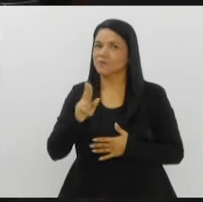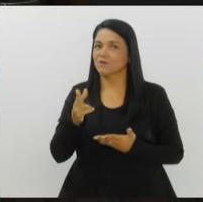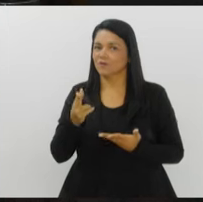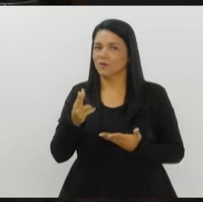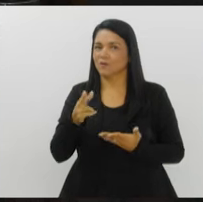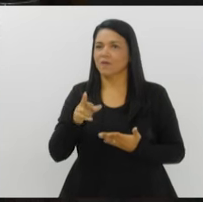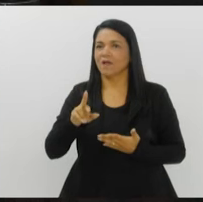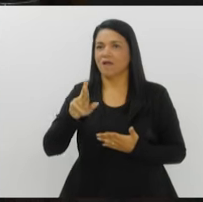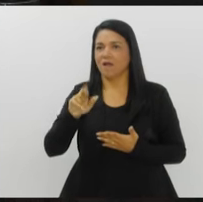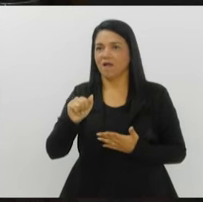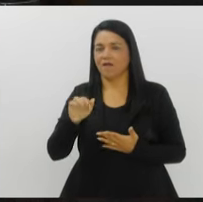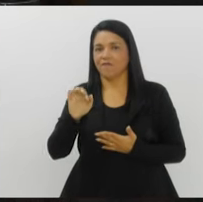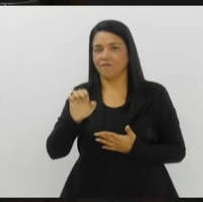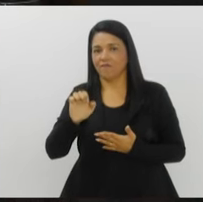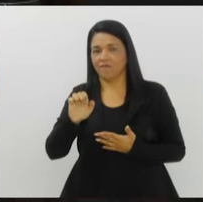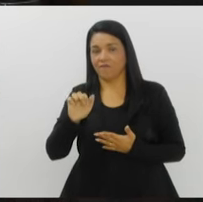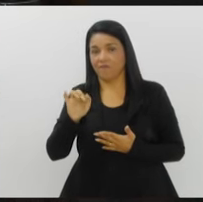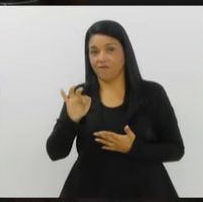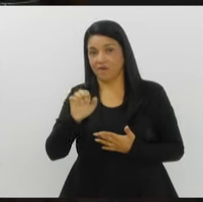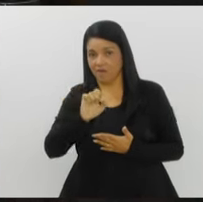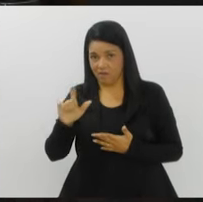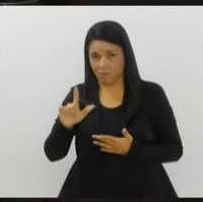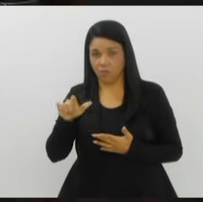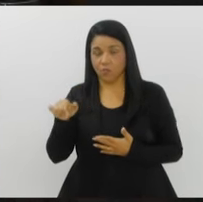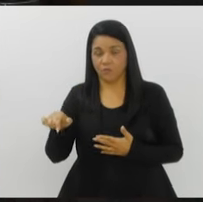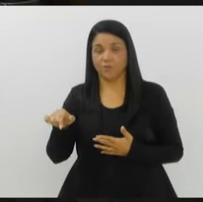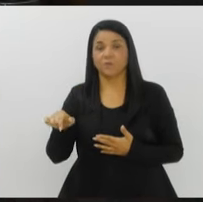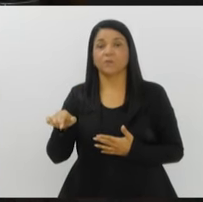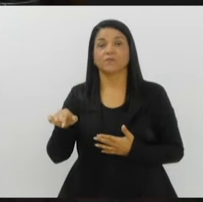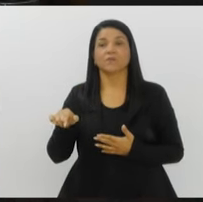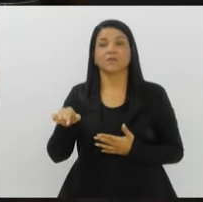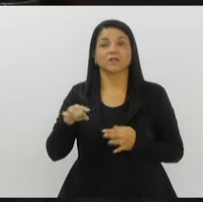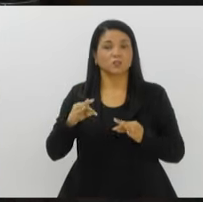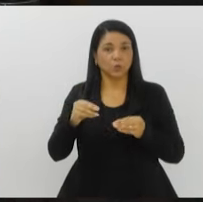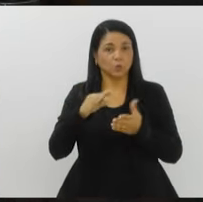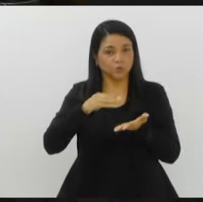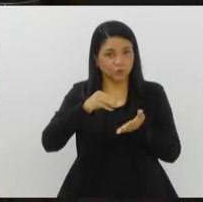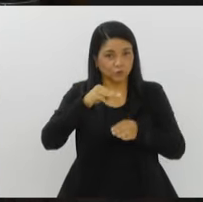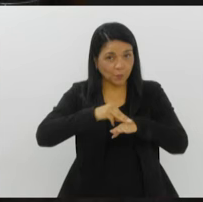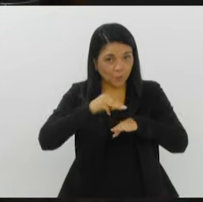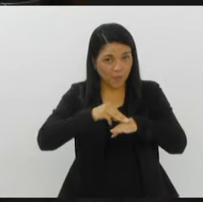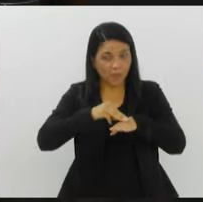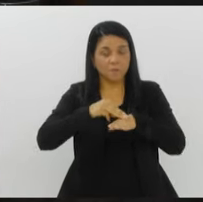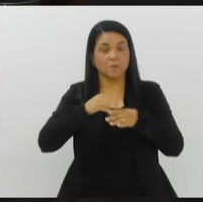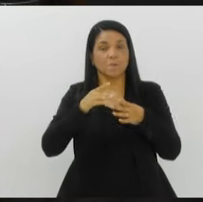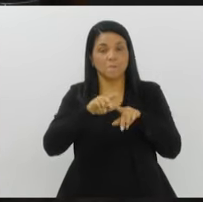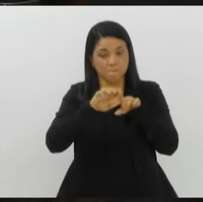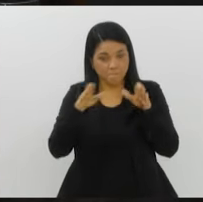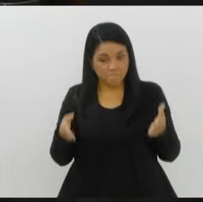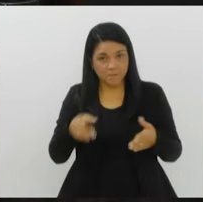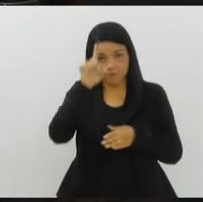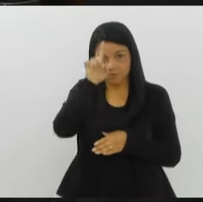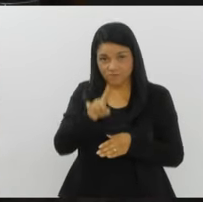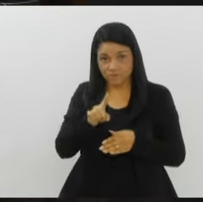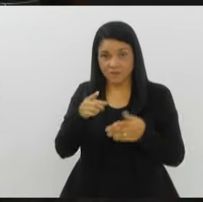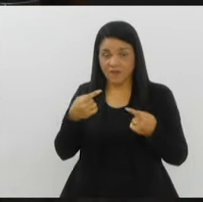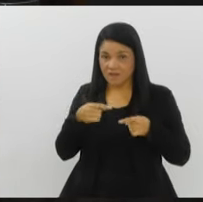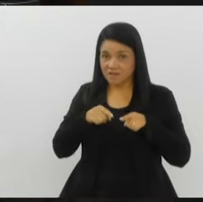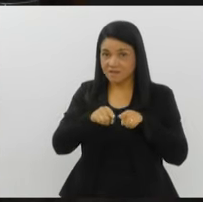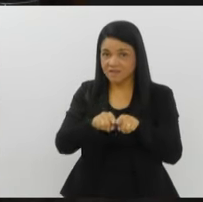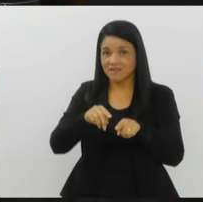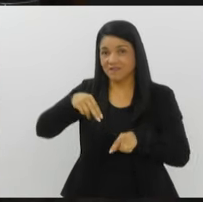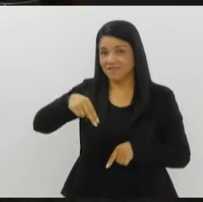anunciar o deputado Rafael e dizer que todos os membros da mesa diretora são filiados ao NALE. Já